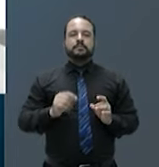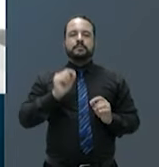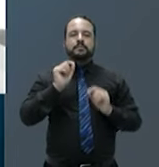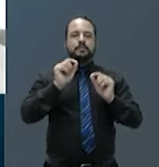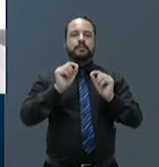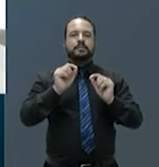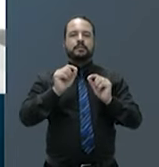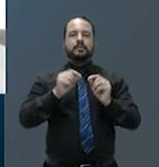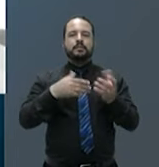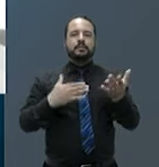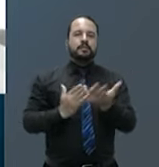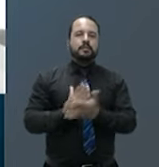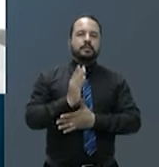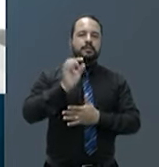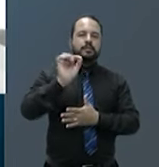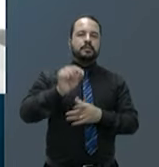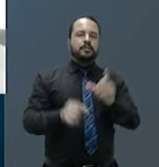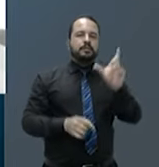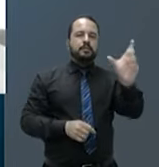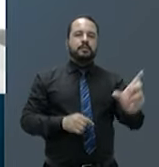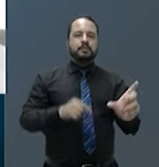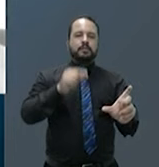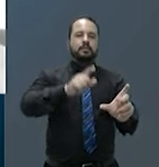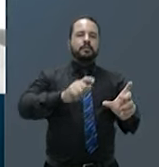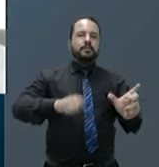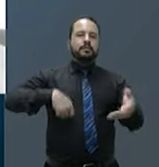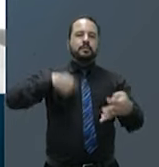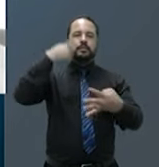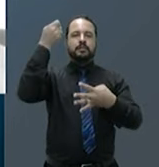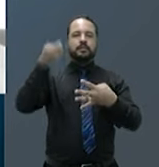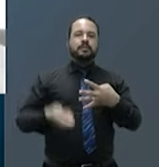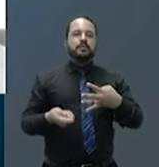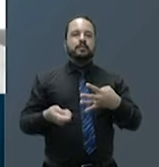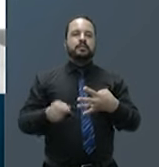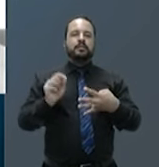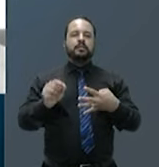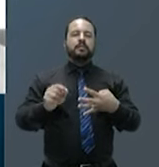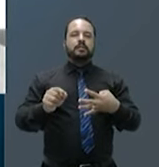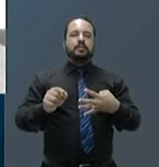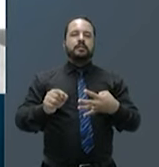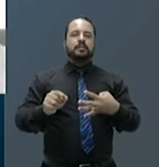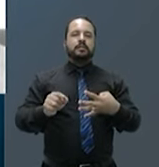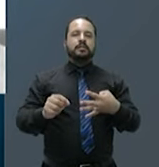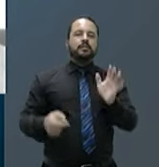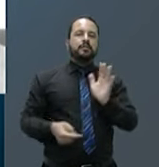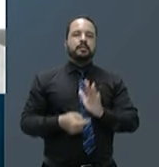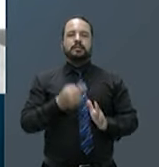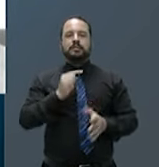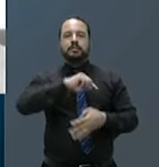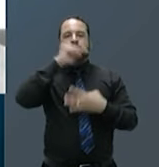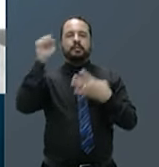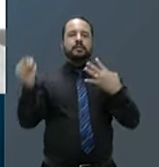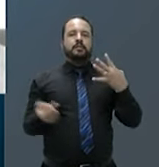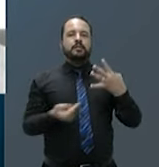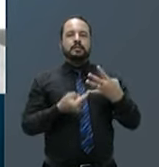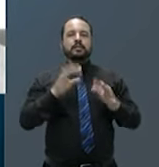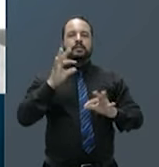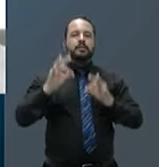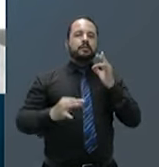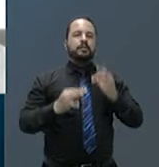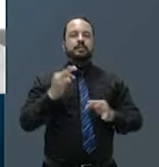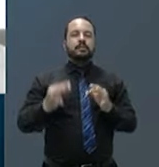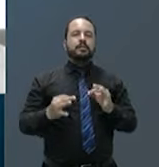a homologação de uma sentença proferida pela, em primeiro grau de jurisdição